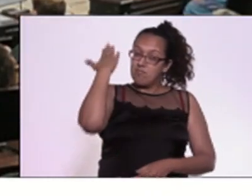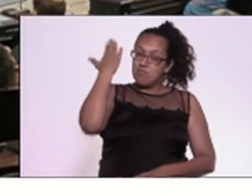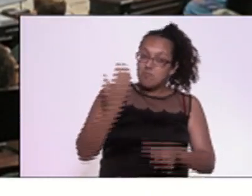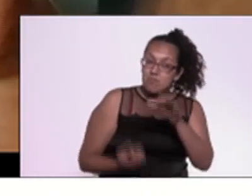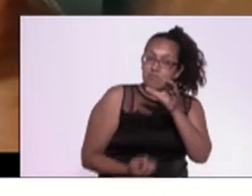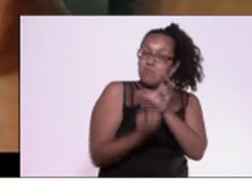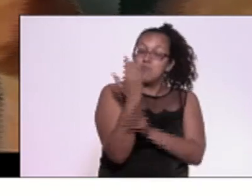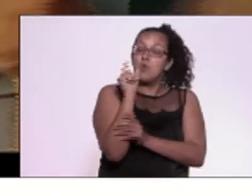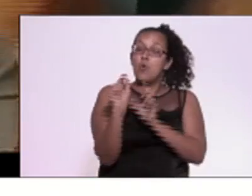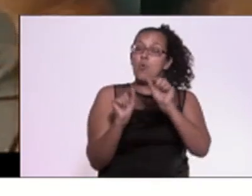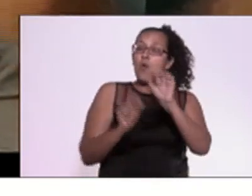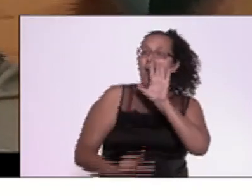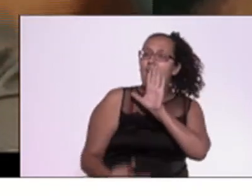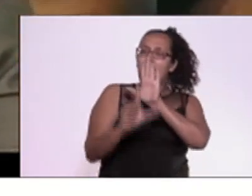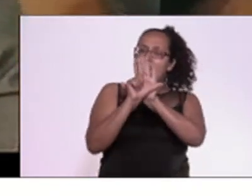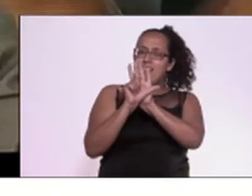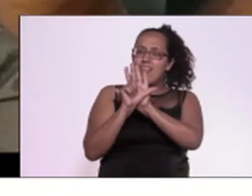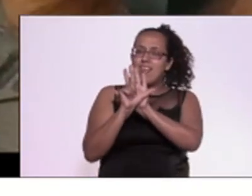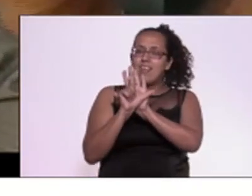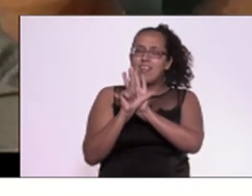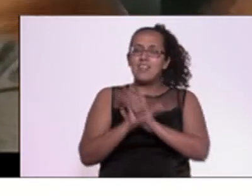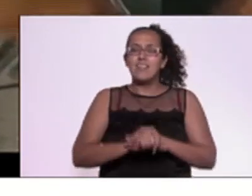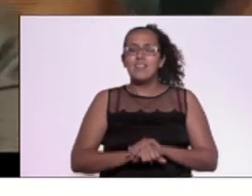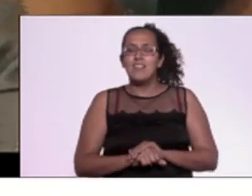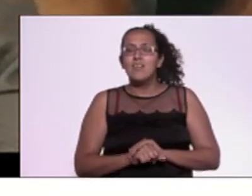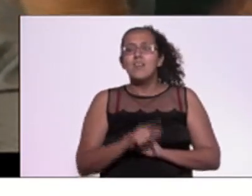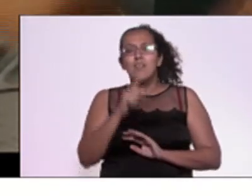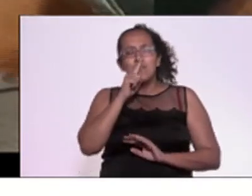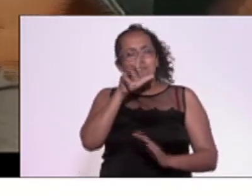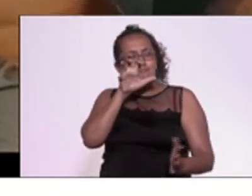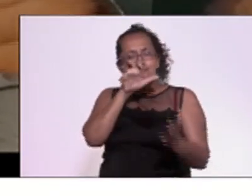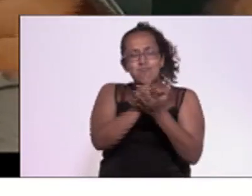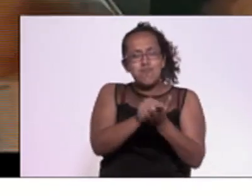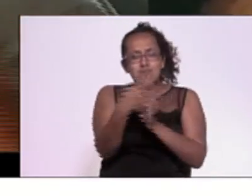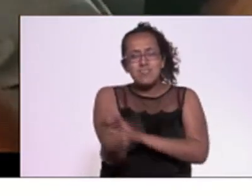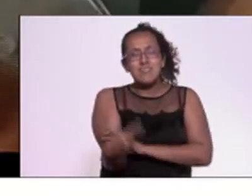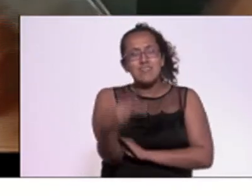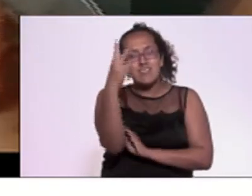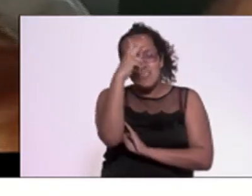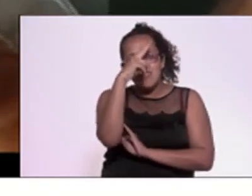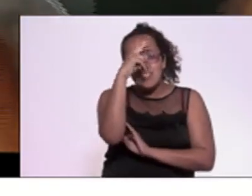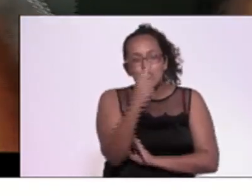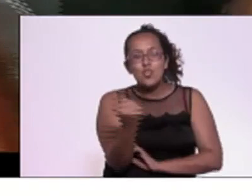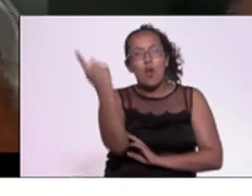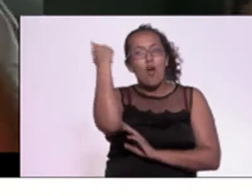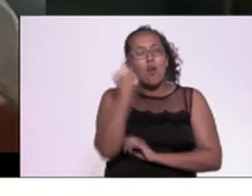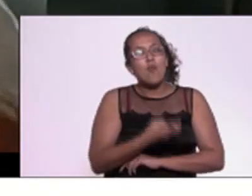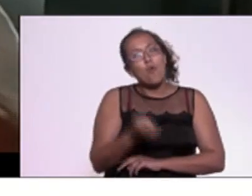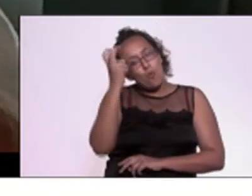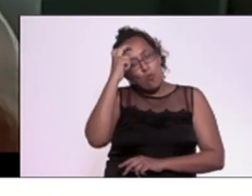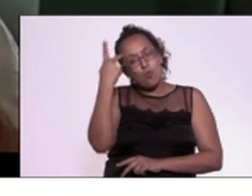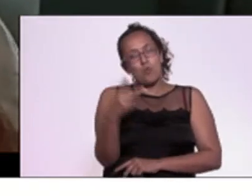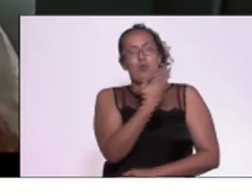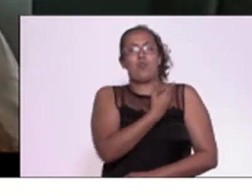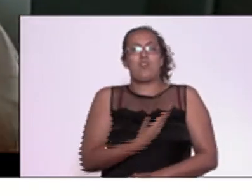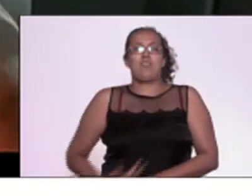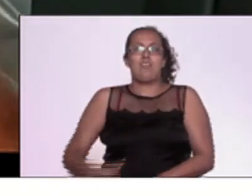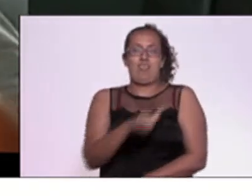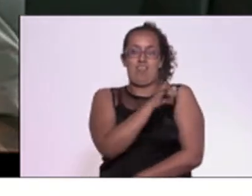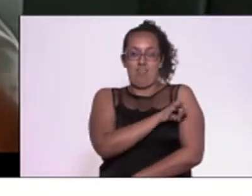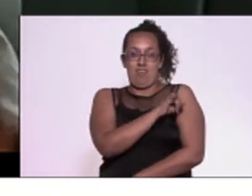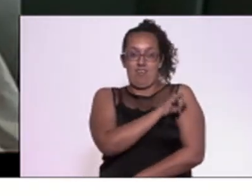o equipamento, abriu a Casa de Artes de Anchieta, seu primeiro centro cultural. No entanto, o negócio não foi